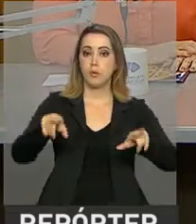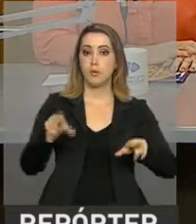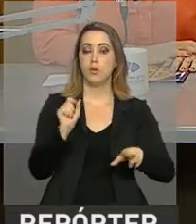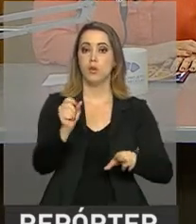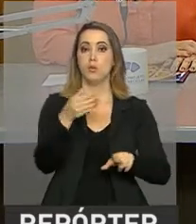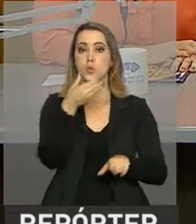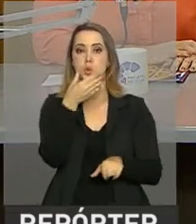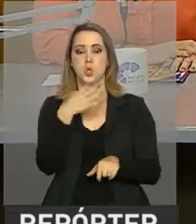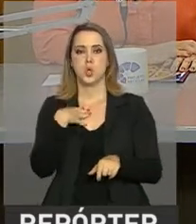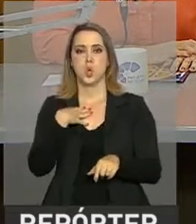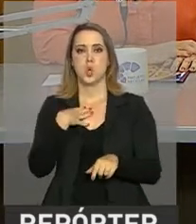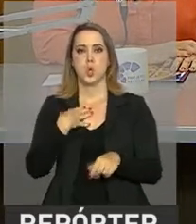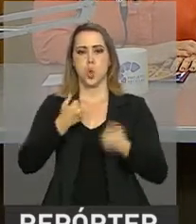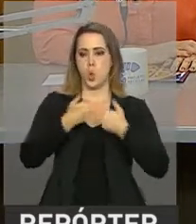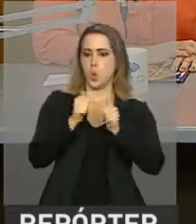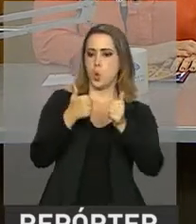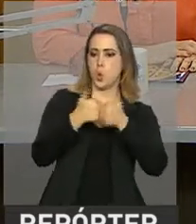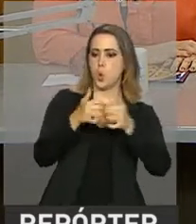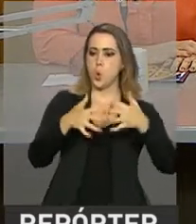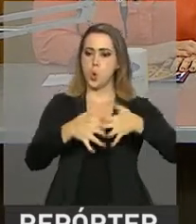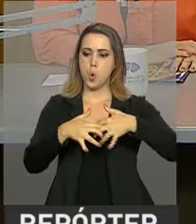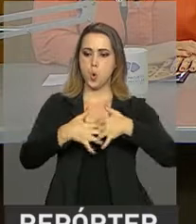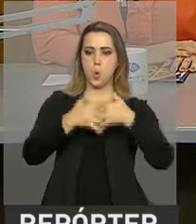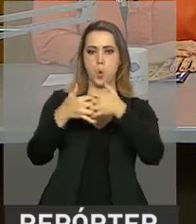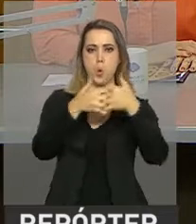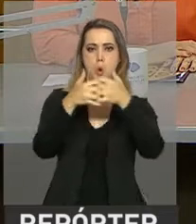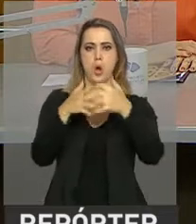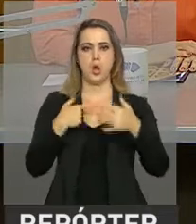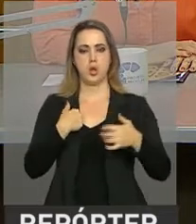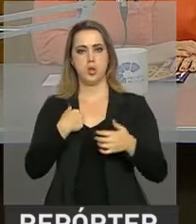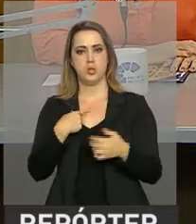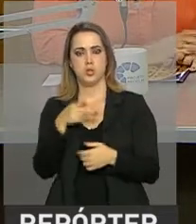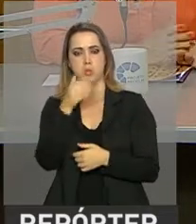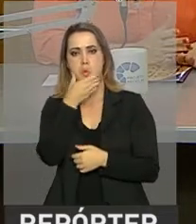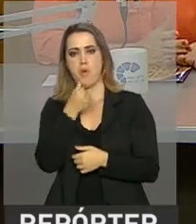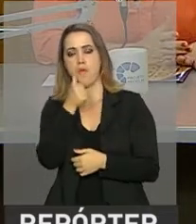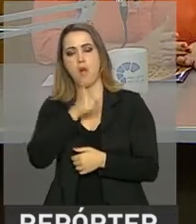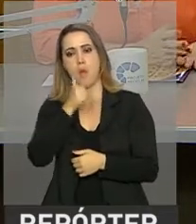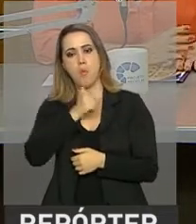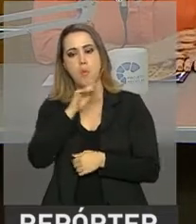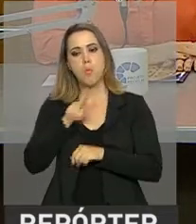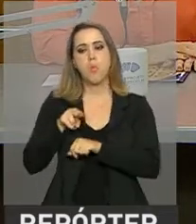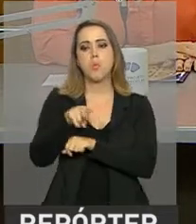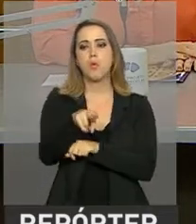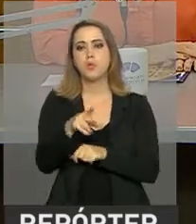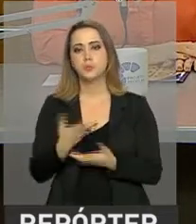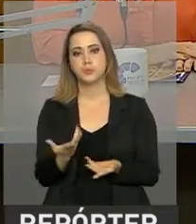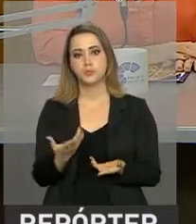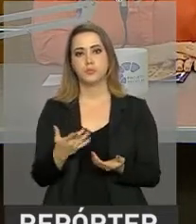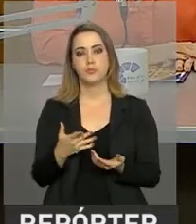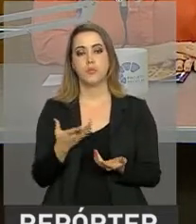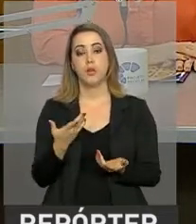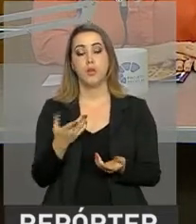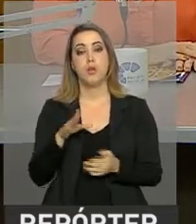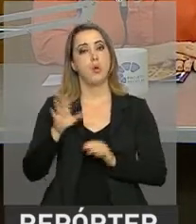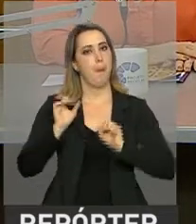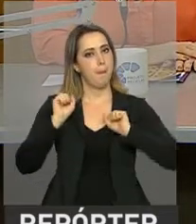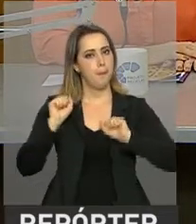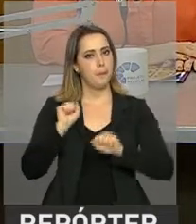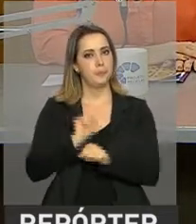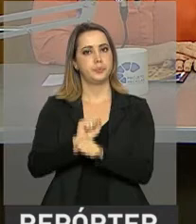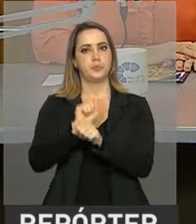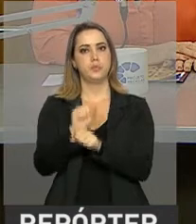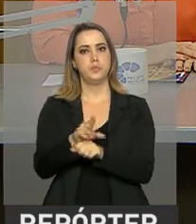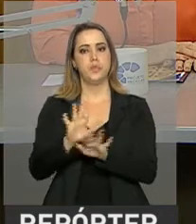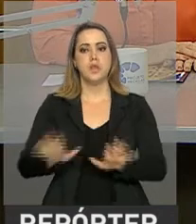da passageira? Já falou, prendam suas cabras que meu bode está solto? Pode parar. Isso